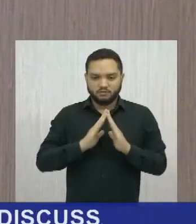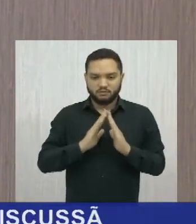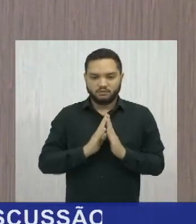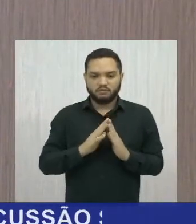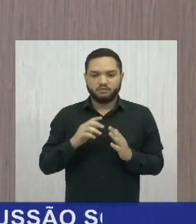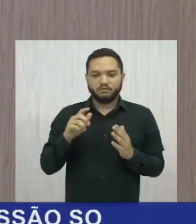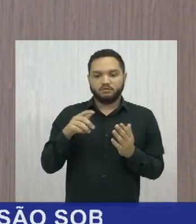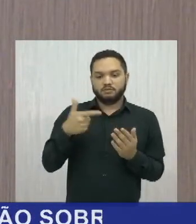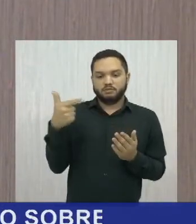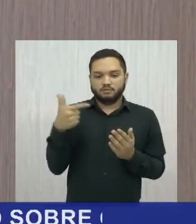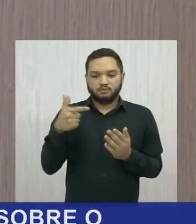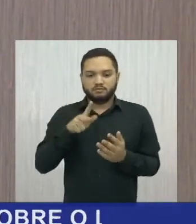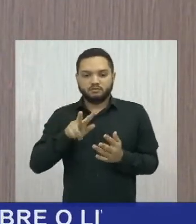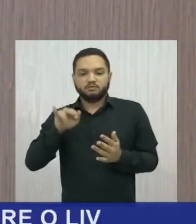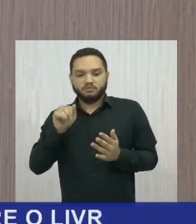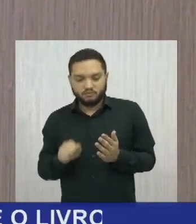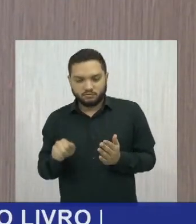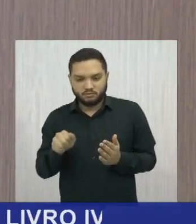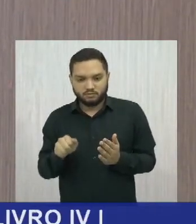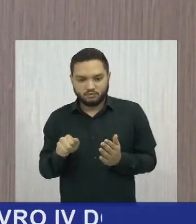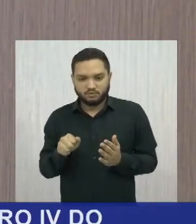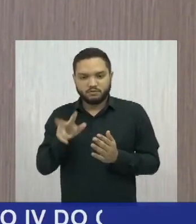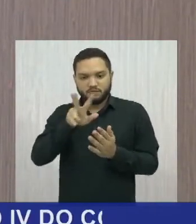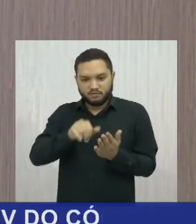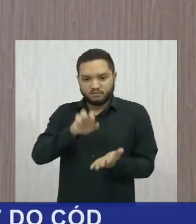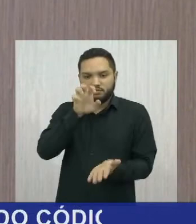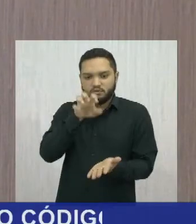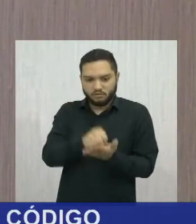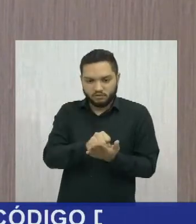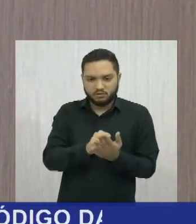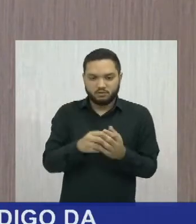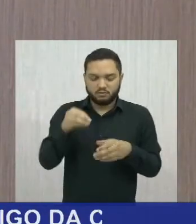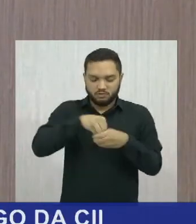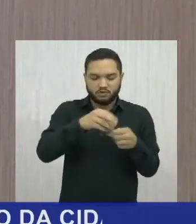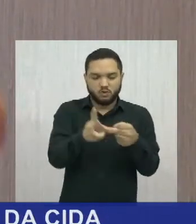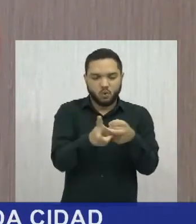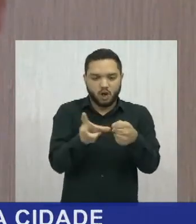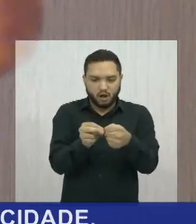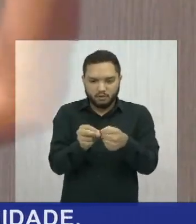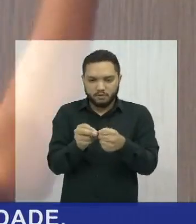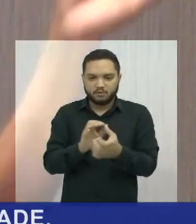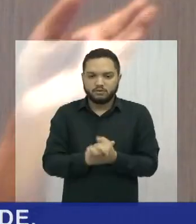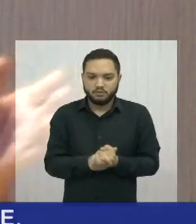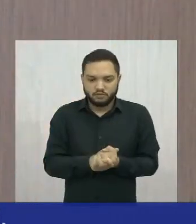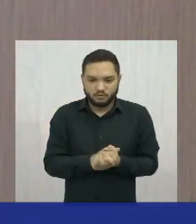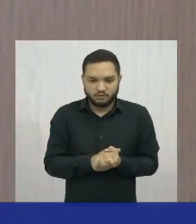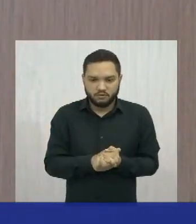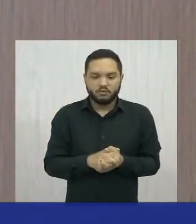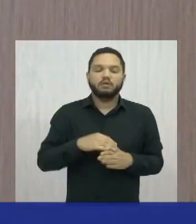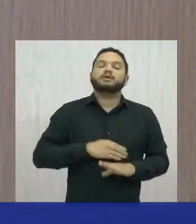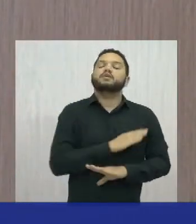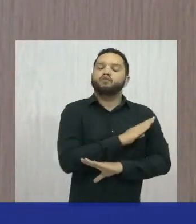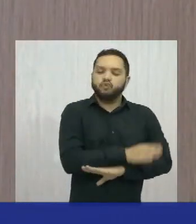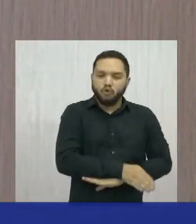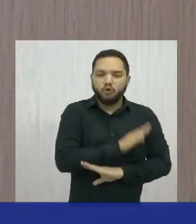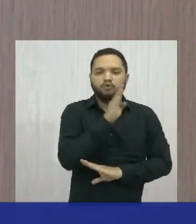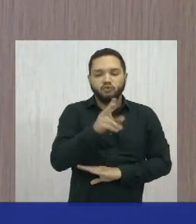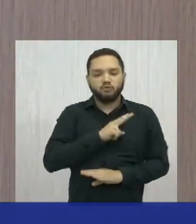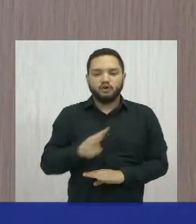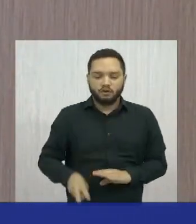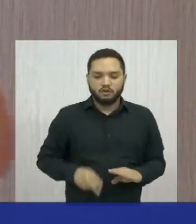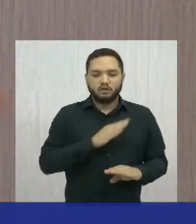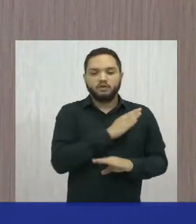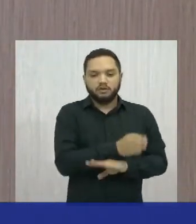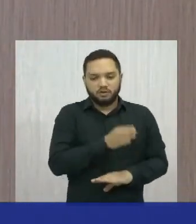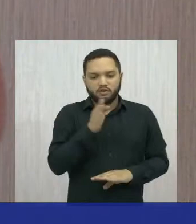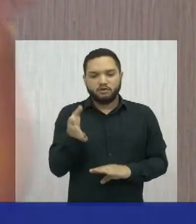segunda vias que serão protocolados em seus gabinetes. Então, quanto mais eu puder passar em gabinetes aqui, eu confesso para vocês que minha vontade é